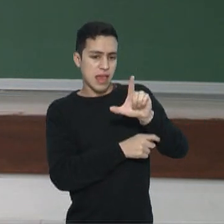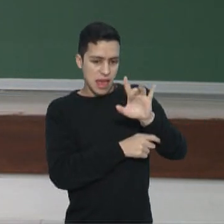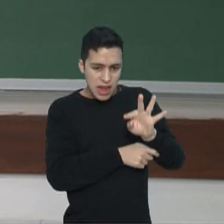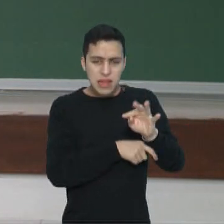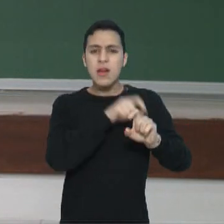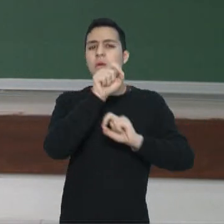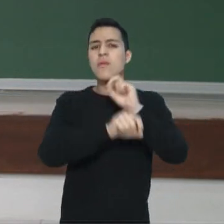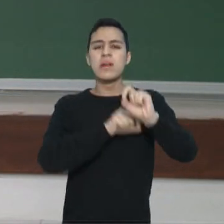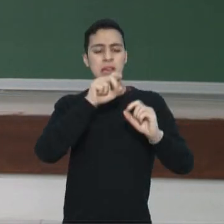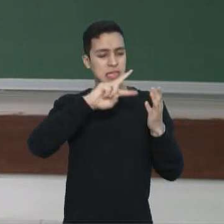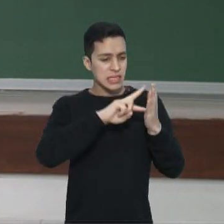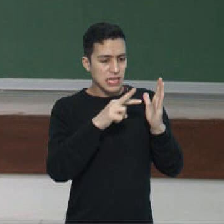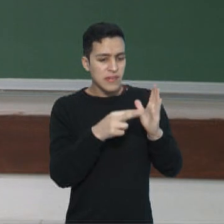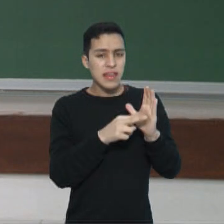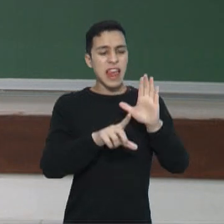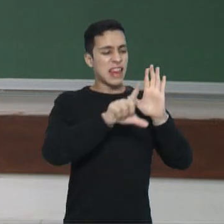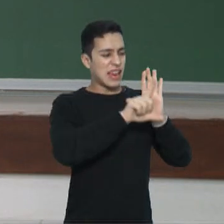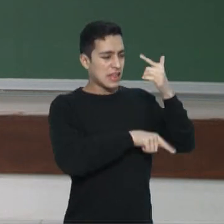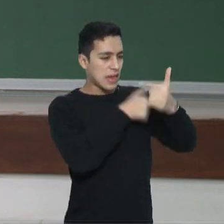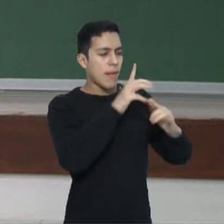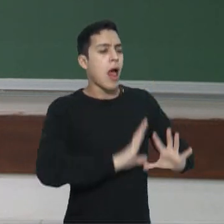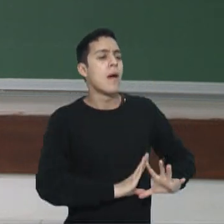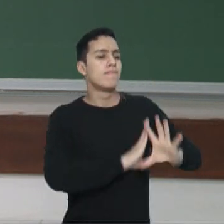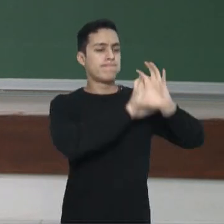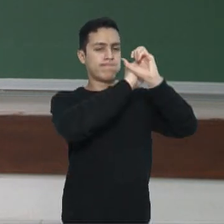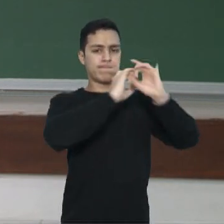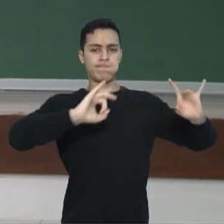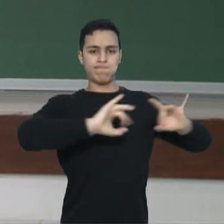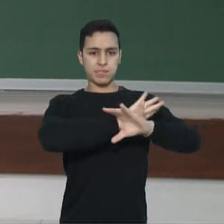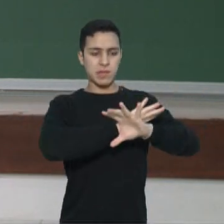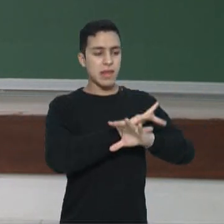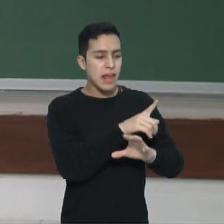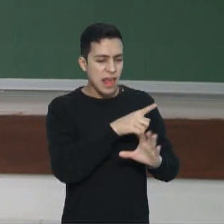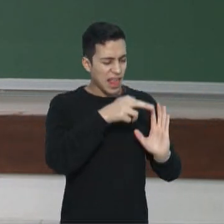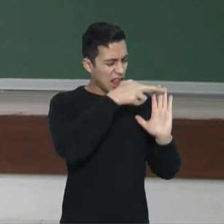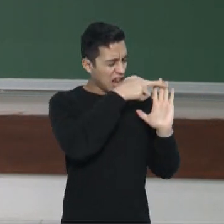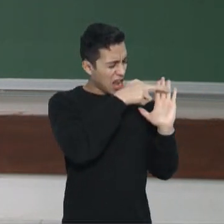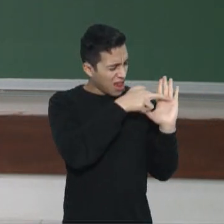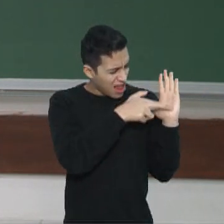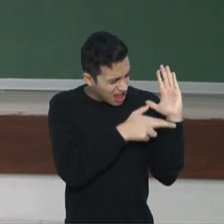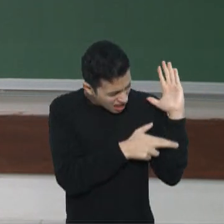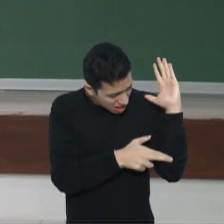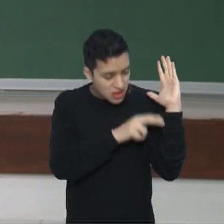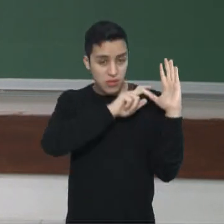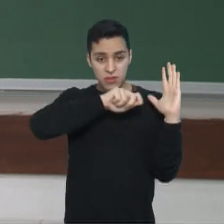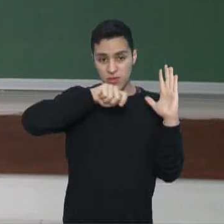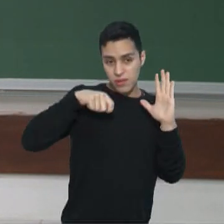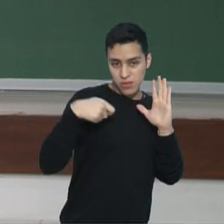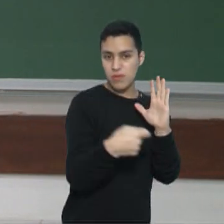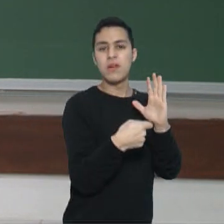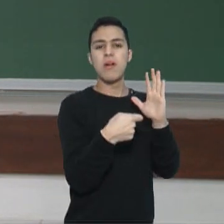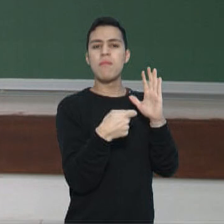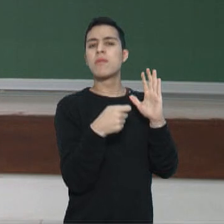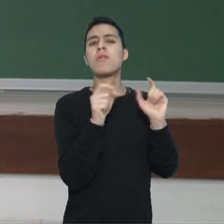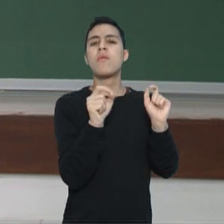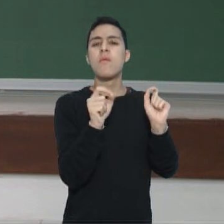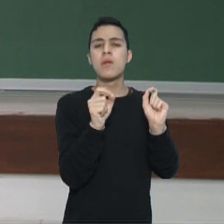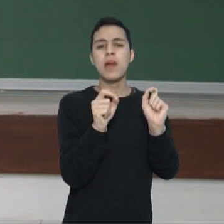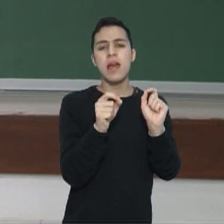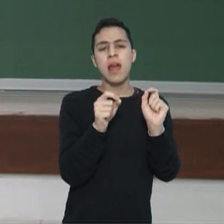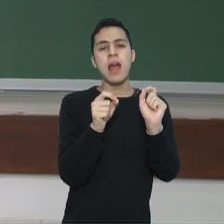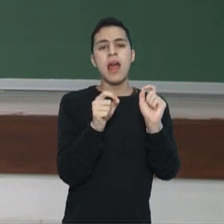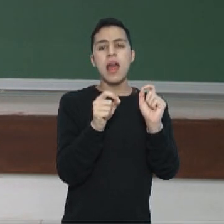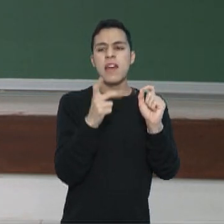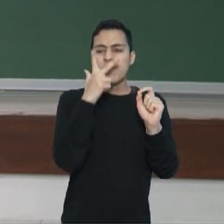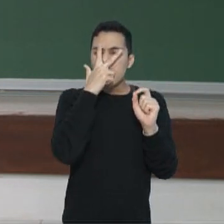a Consolidação das Leis Trabalhistas. Esse conjunto de normas, de regras, de leis, prescrevem a